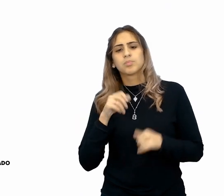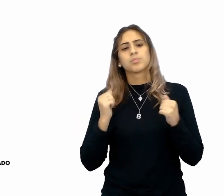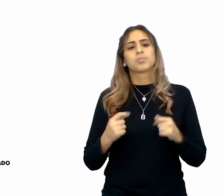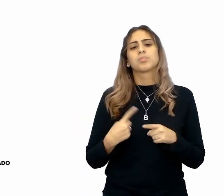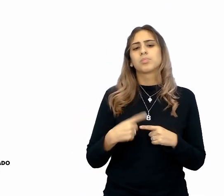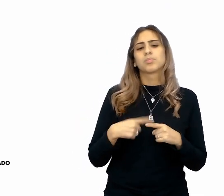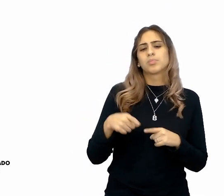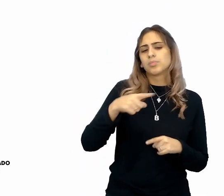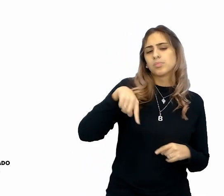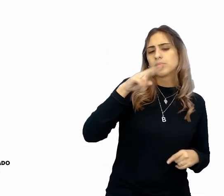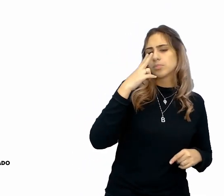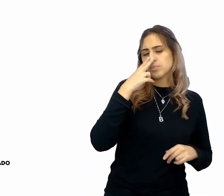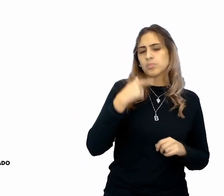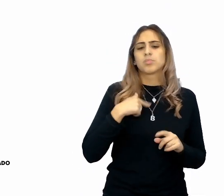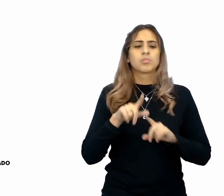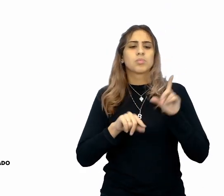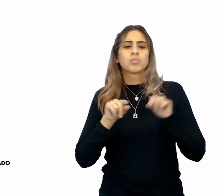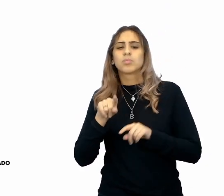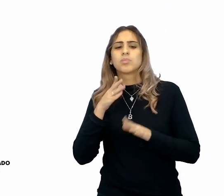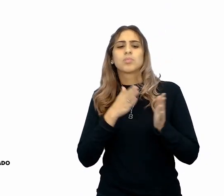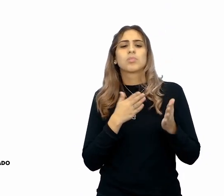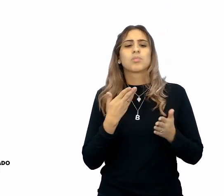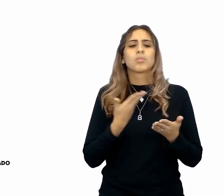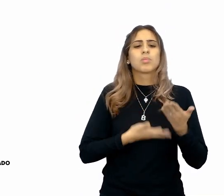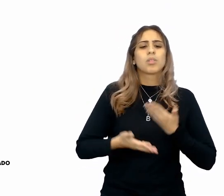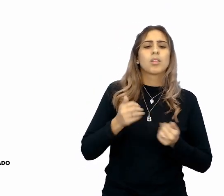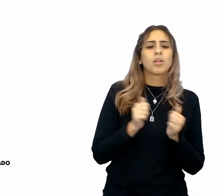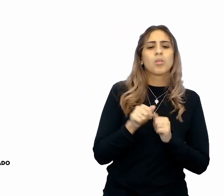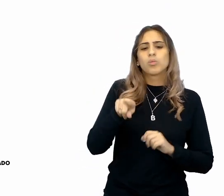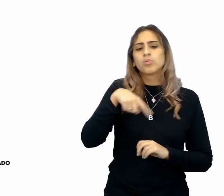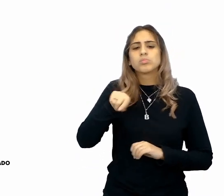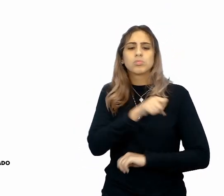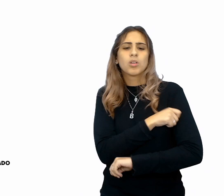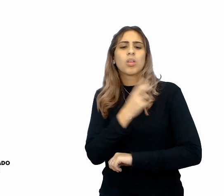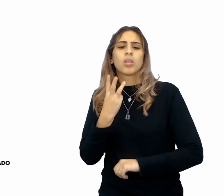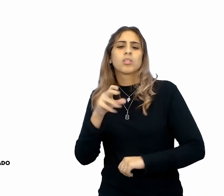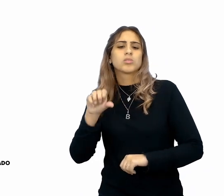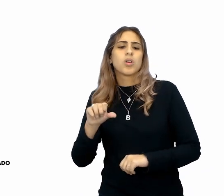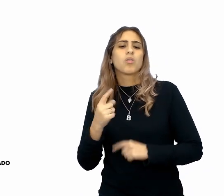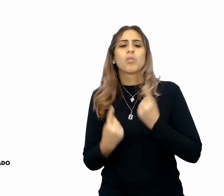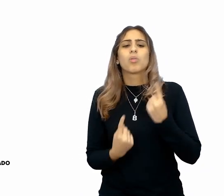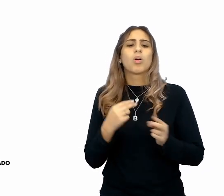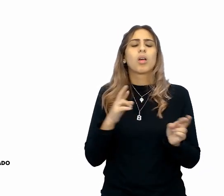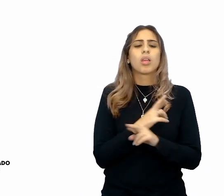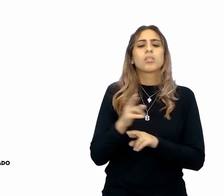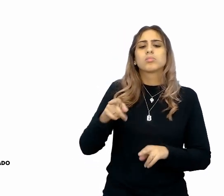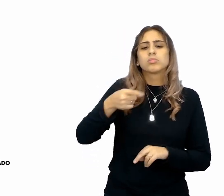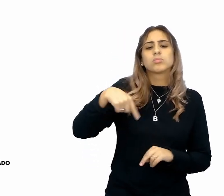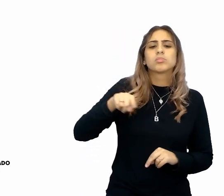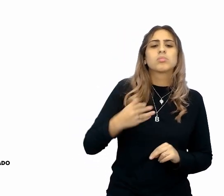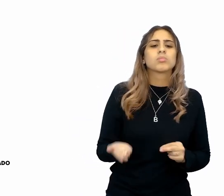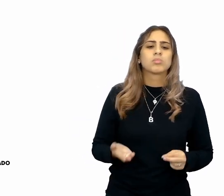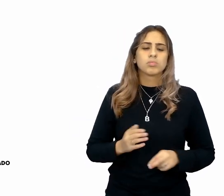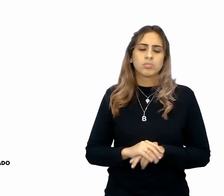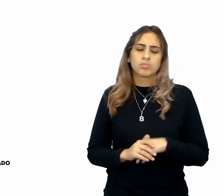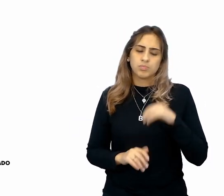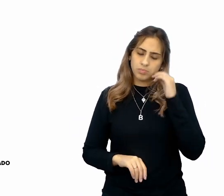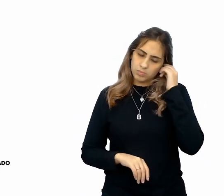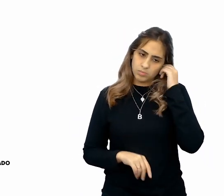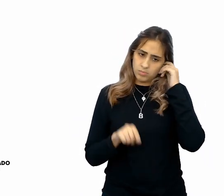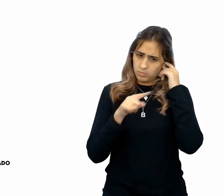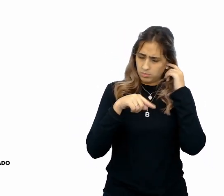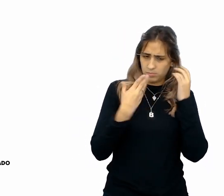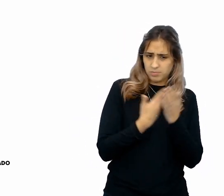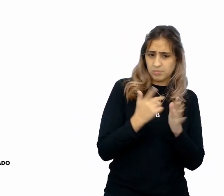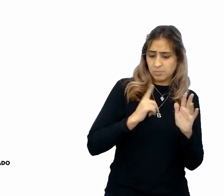9, que relações essas aulas têm? Bom, vamos conversar um pouquinho. Essas aulas têm